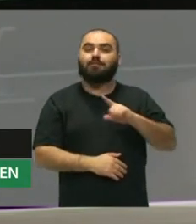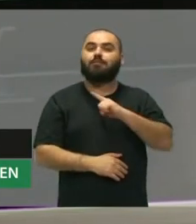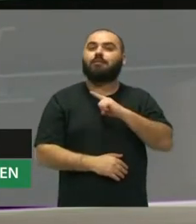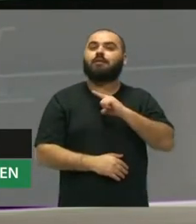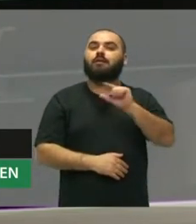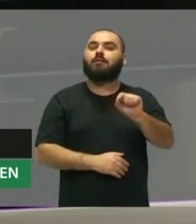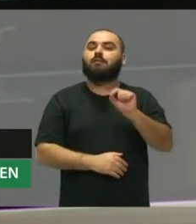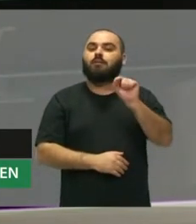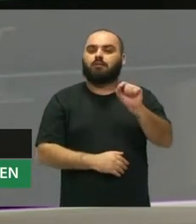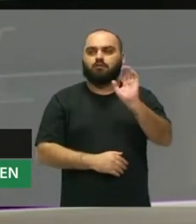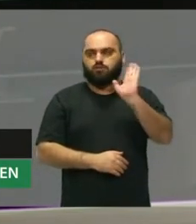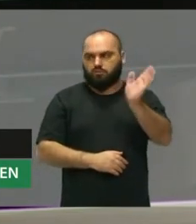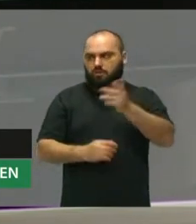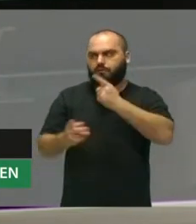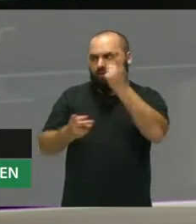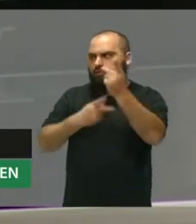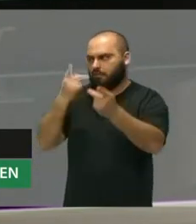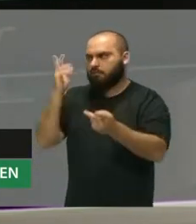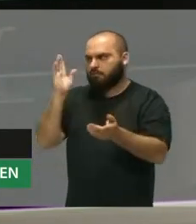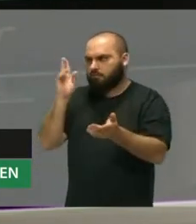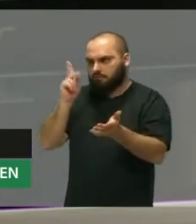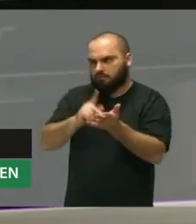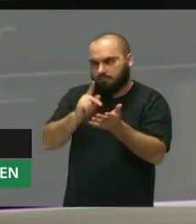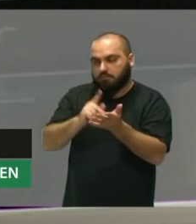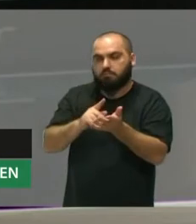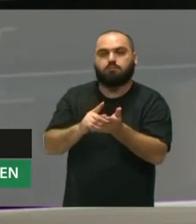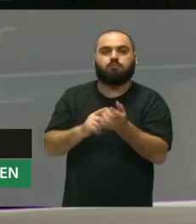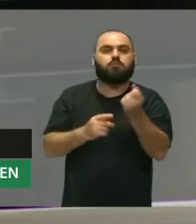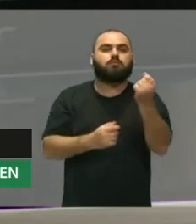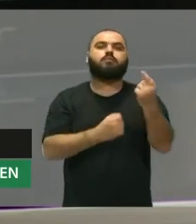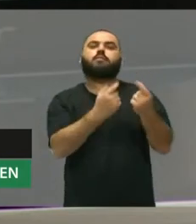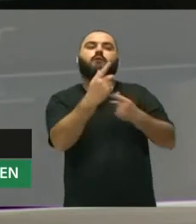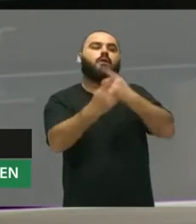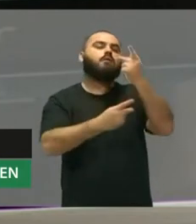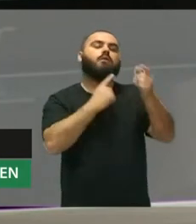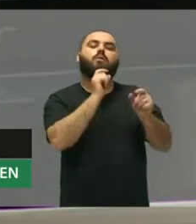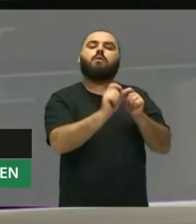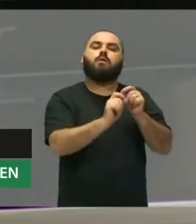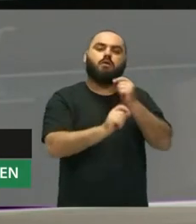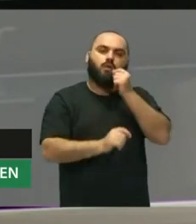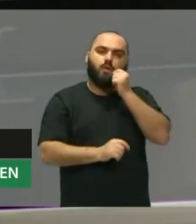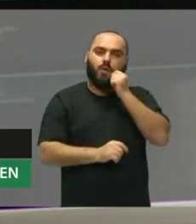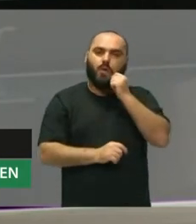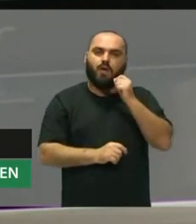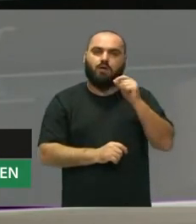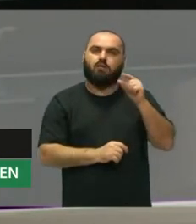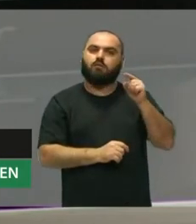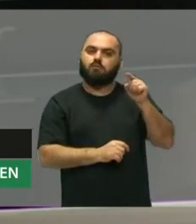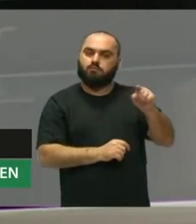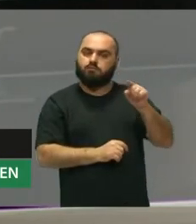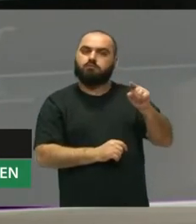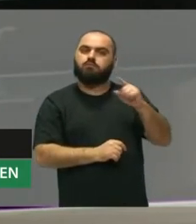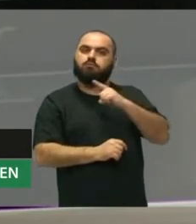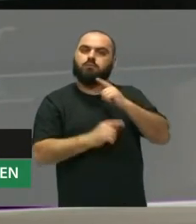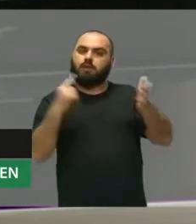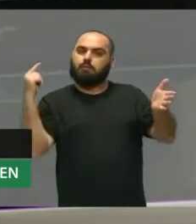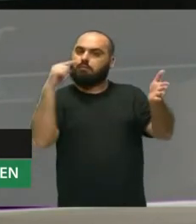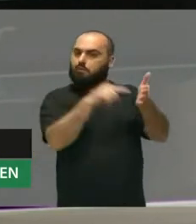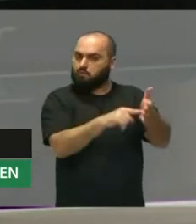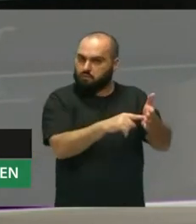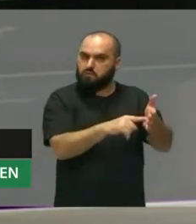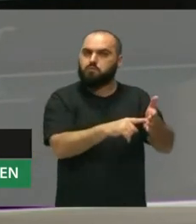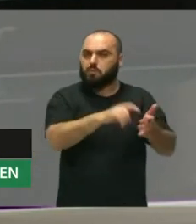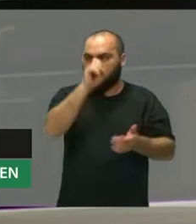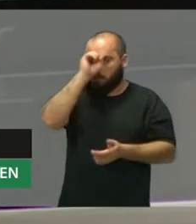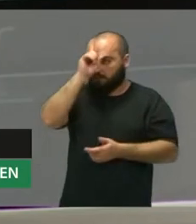ele tem, como já foi suscitado, até por alguns, houveram algumas denúncias, o hospital